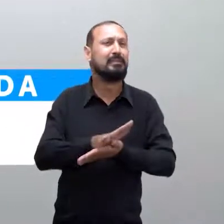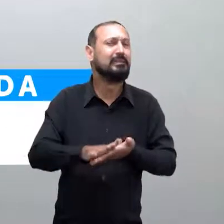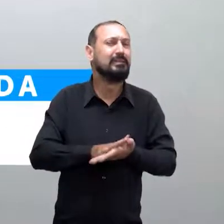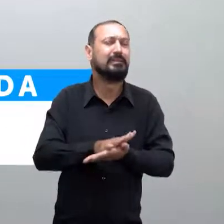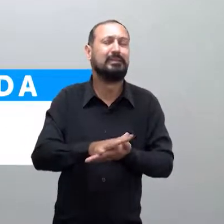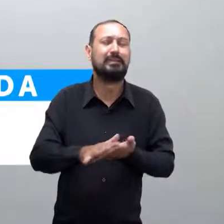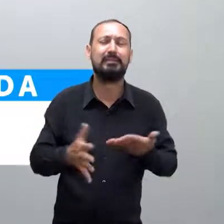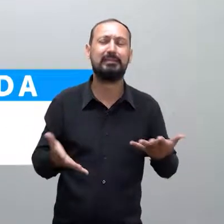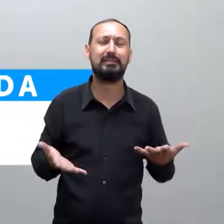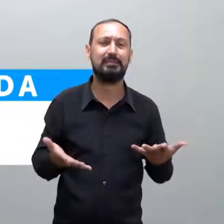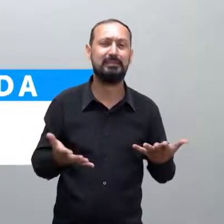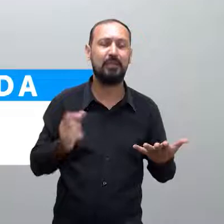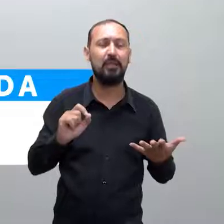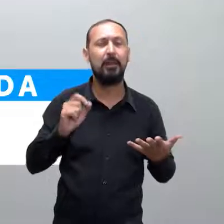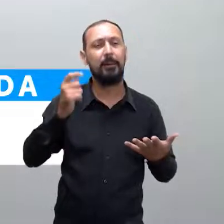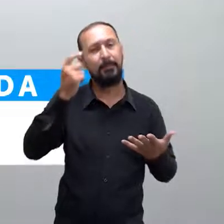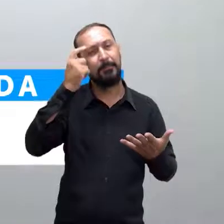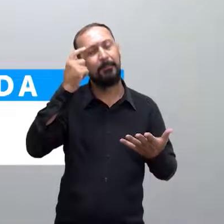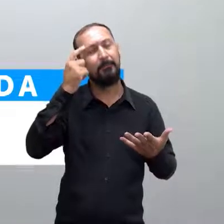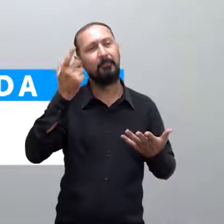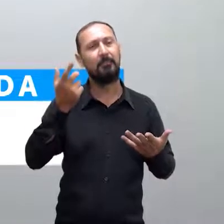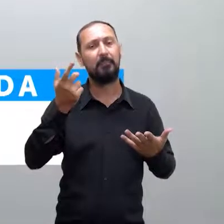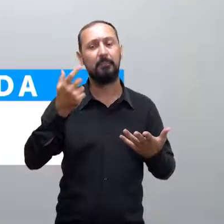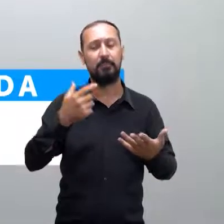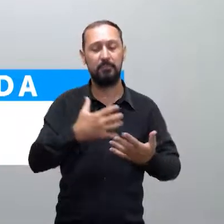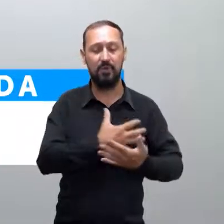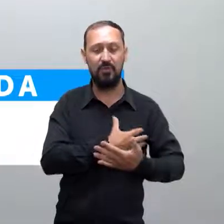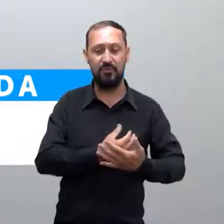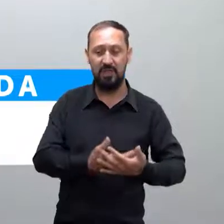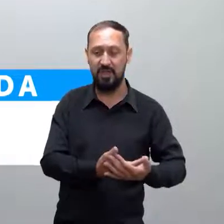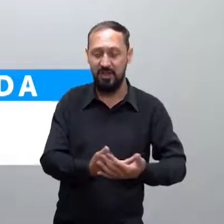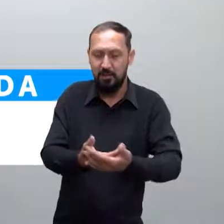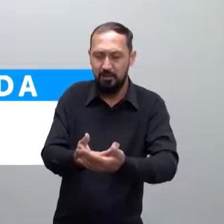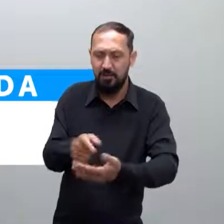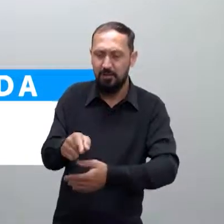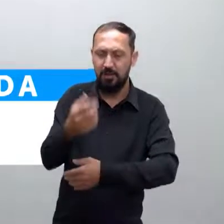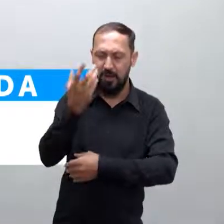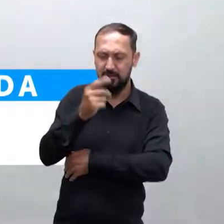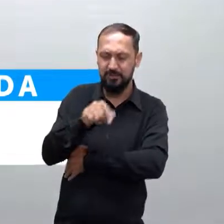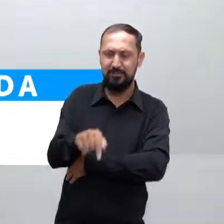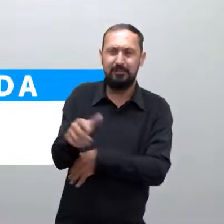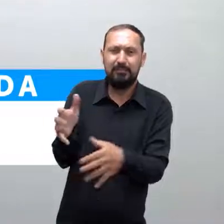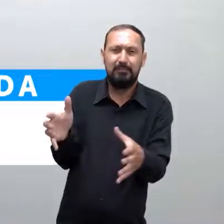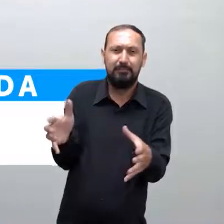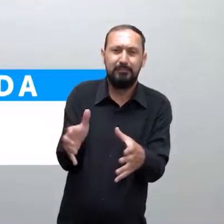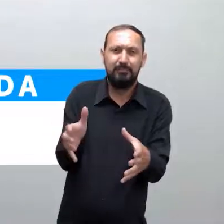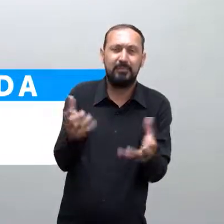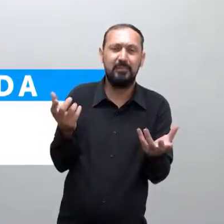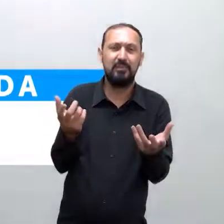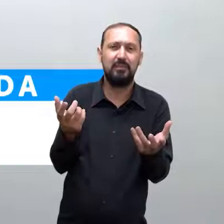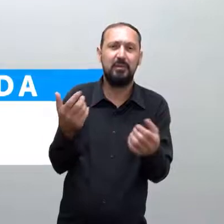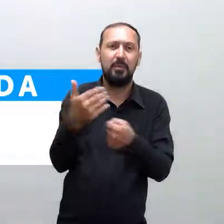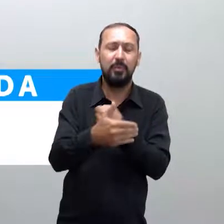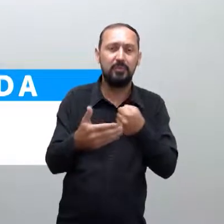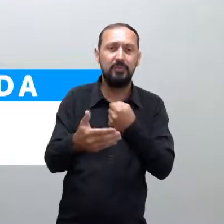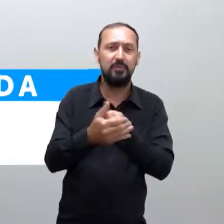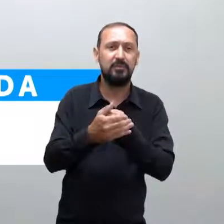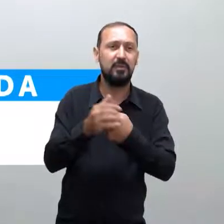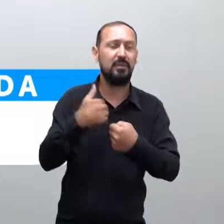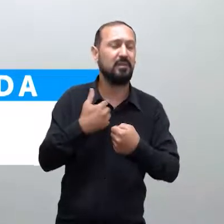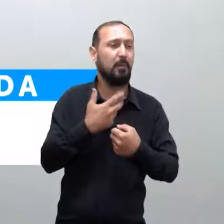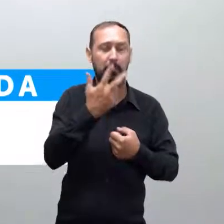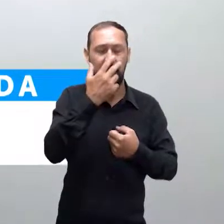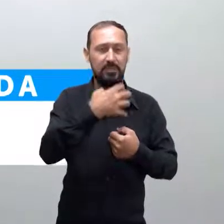momento, onde eu olhava a minha filha e eu via aquela coisinha tão pequenininha, tão desprotegida, eu me sentia